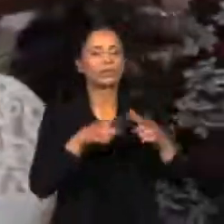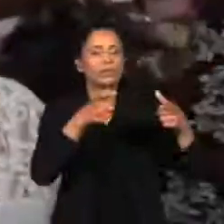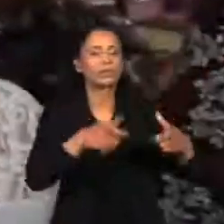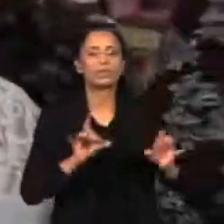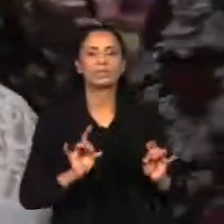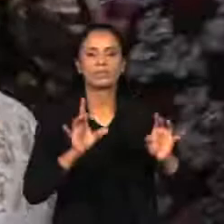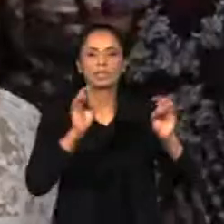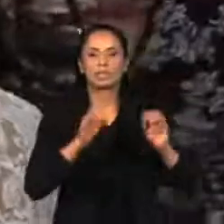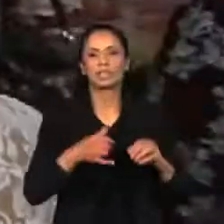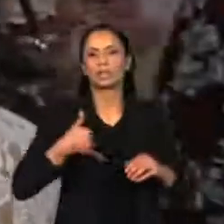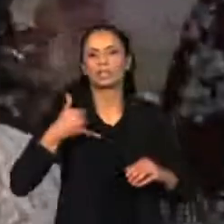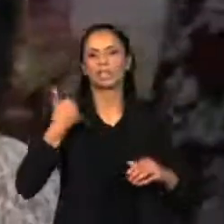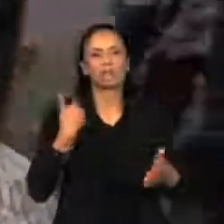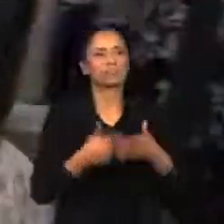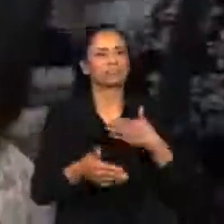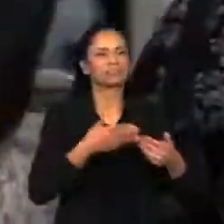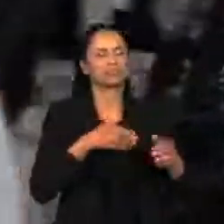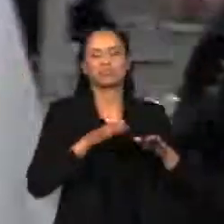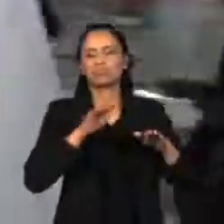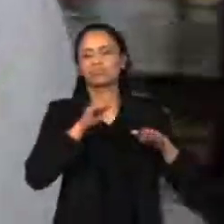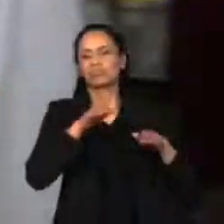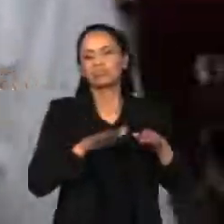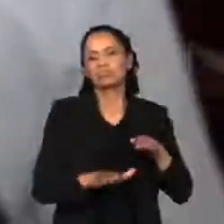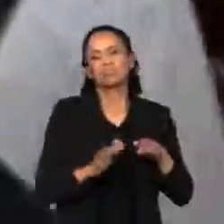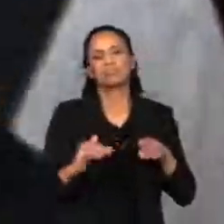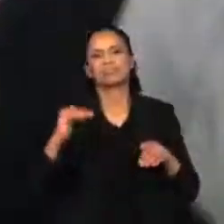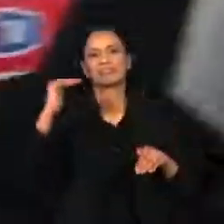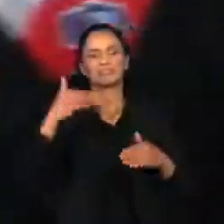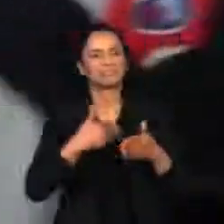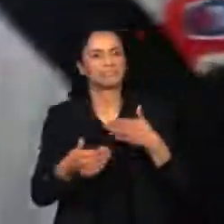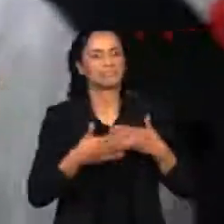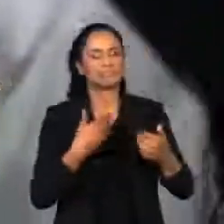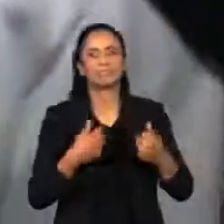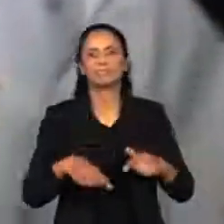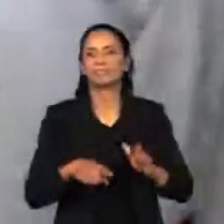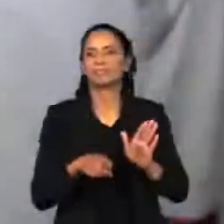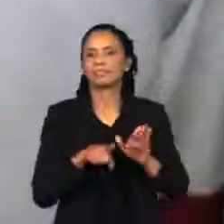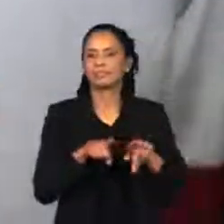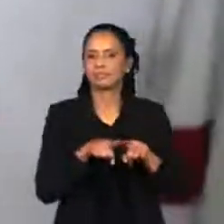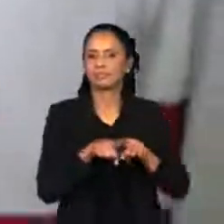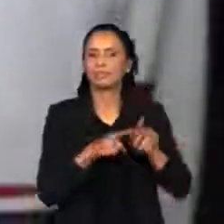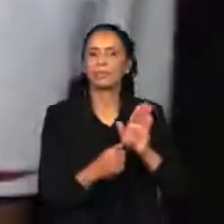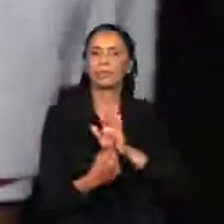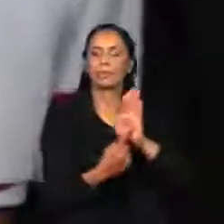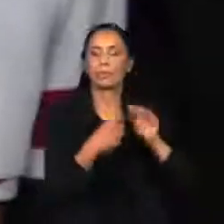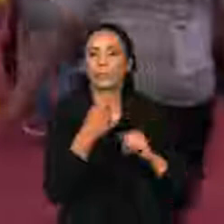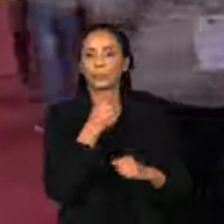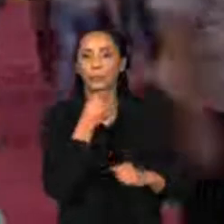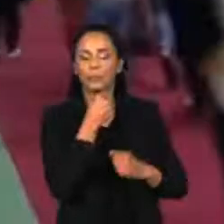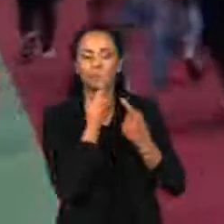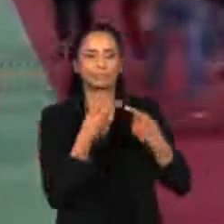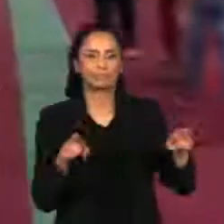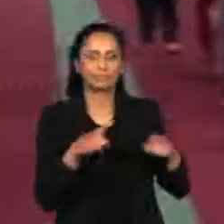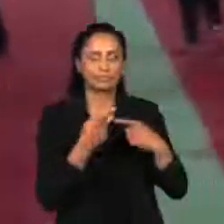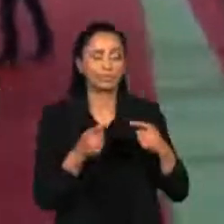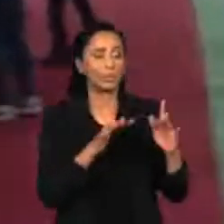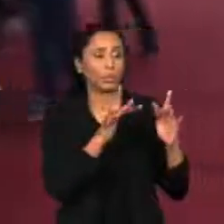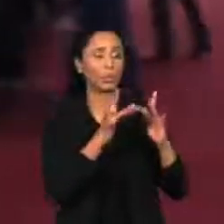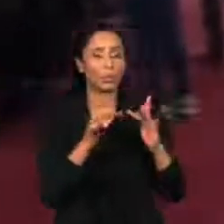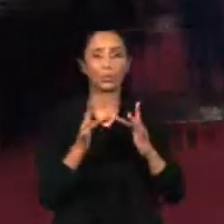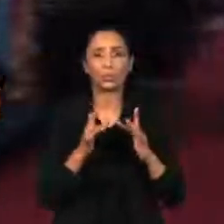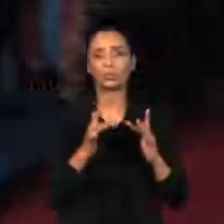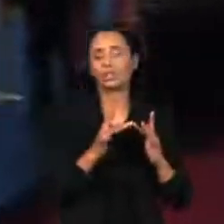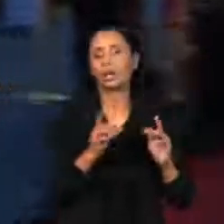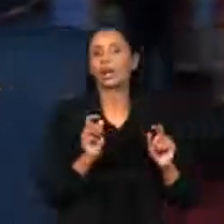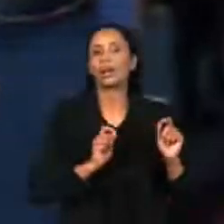todas as idades e apresentações musicais é também uma grande oportunidade de ter contato com autores brasileiros que estarão